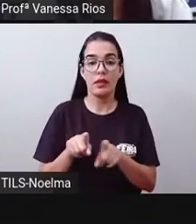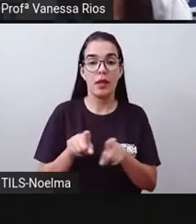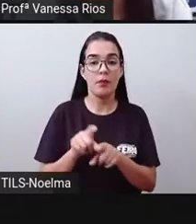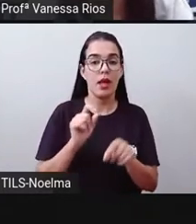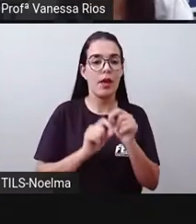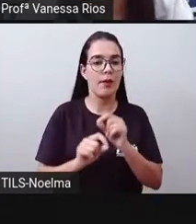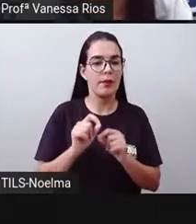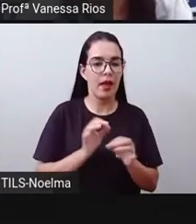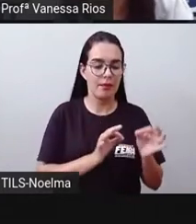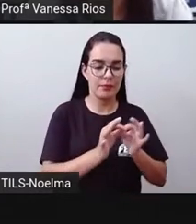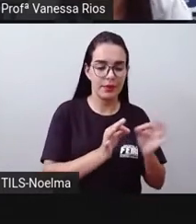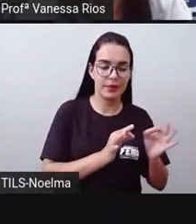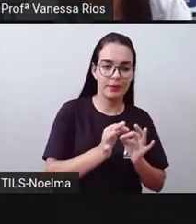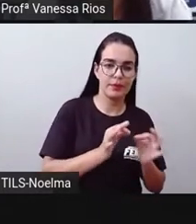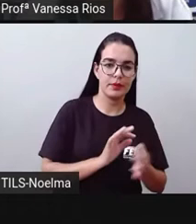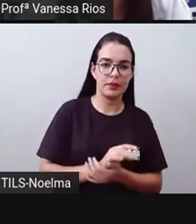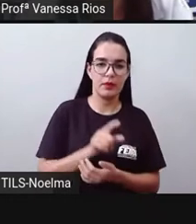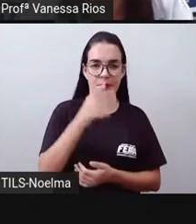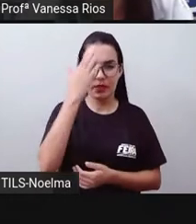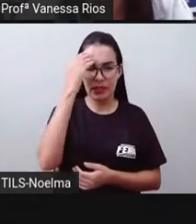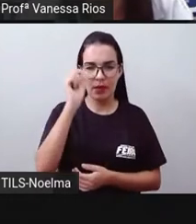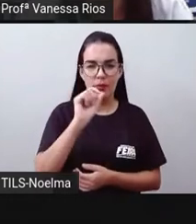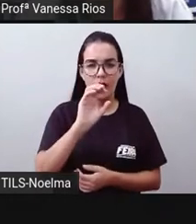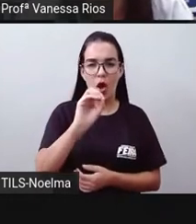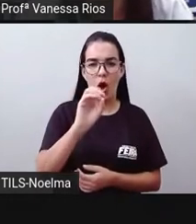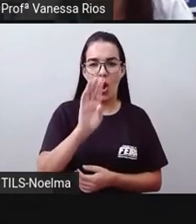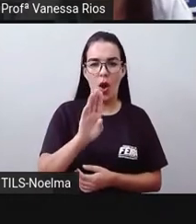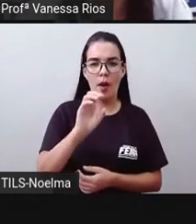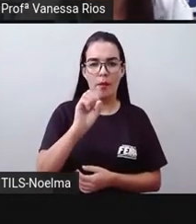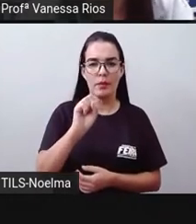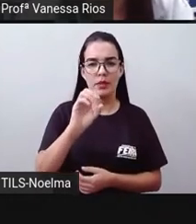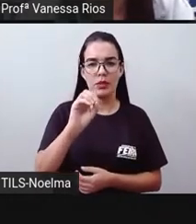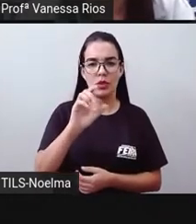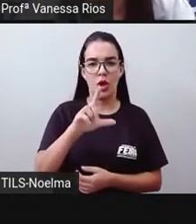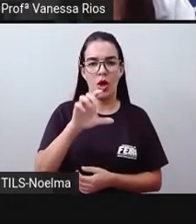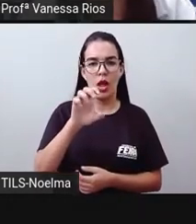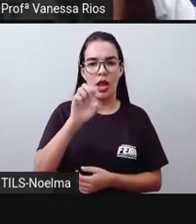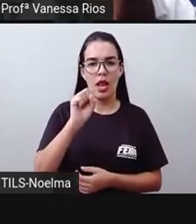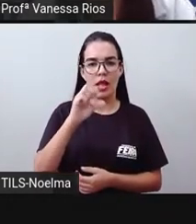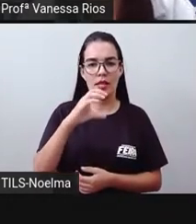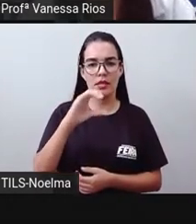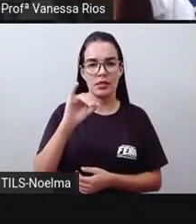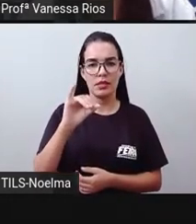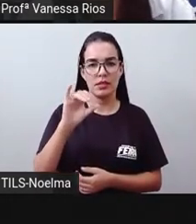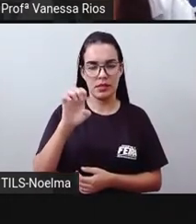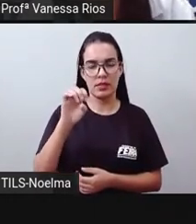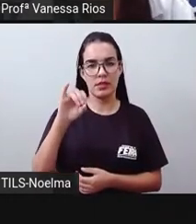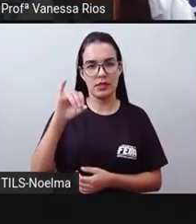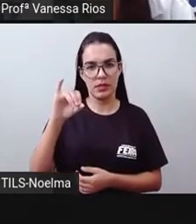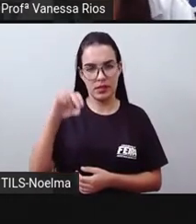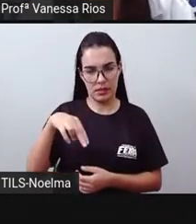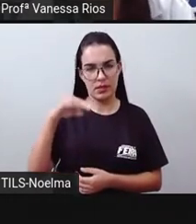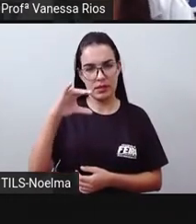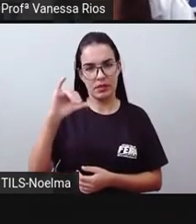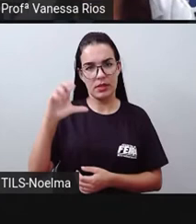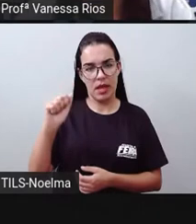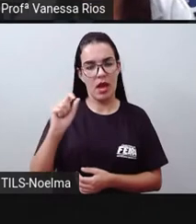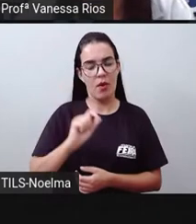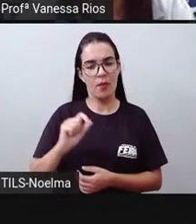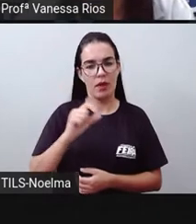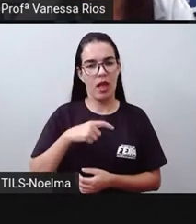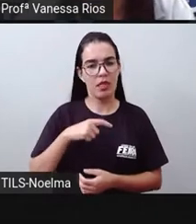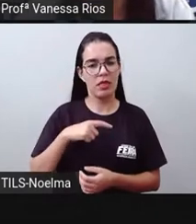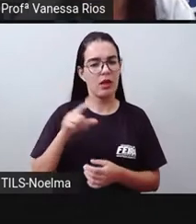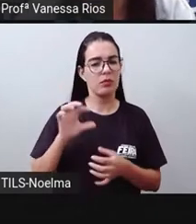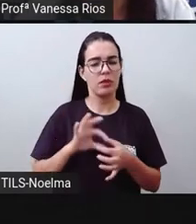obsolência programada. Você sabe aí o que é obsolência programada? Obsolência está ligada aí ao fato de